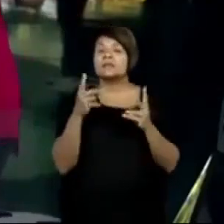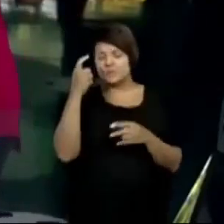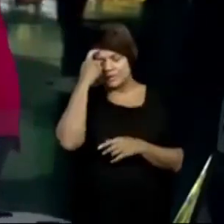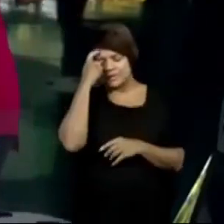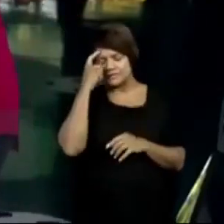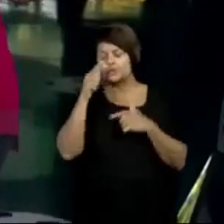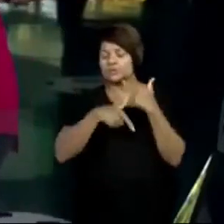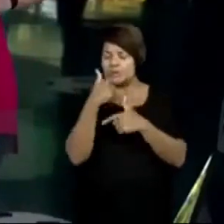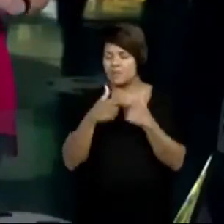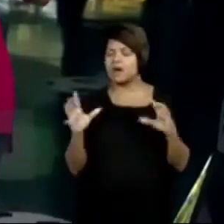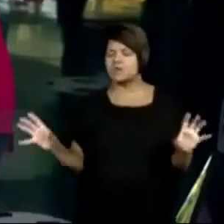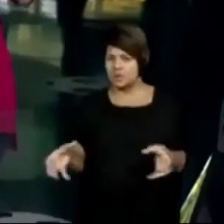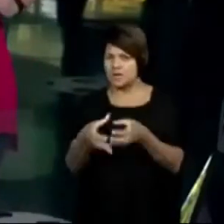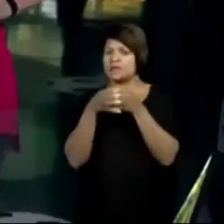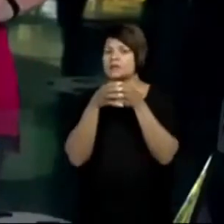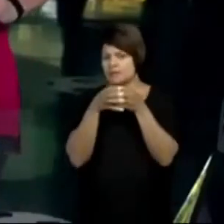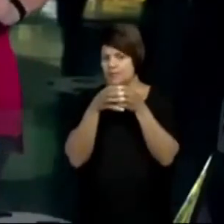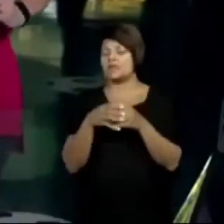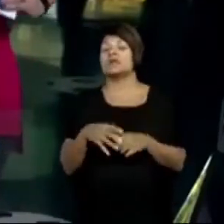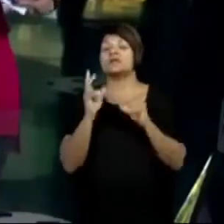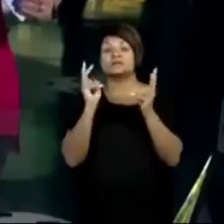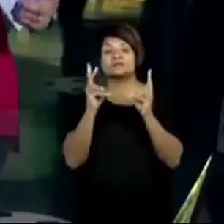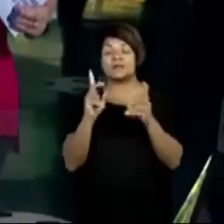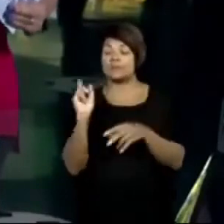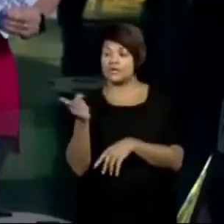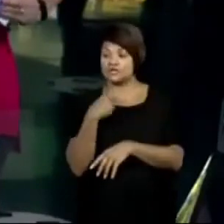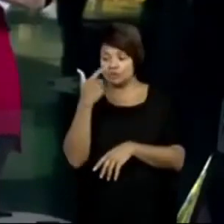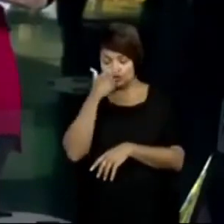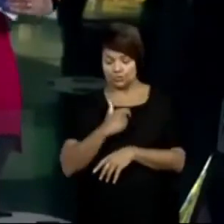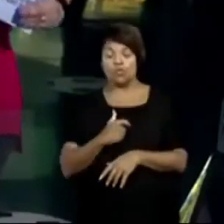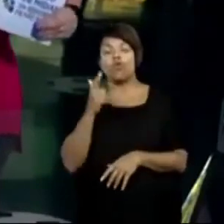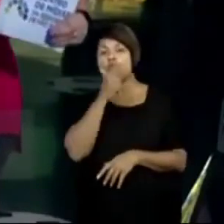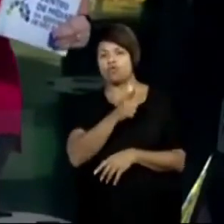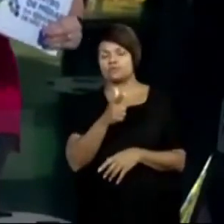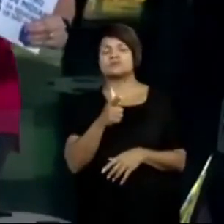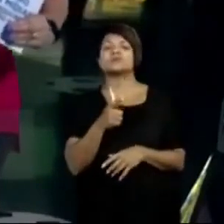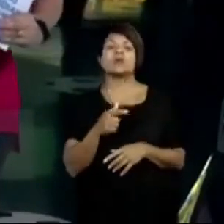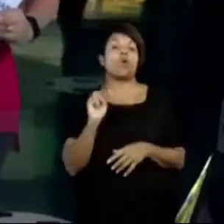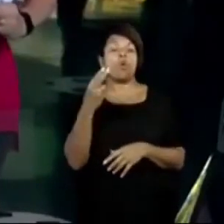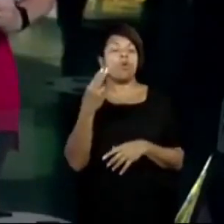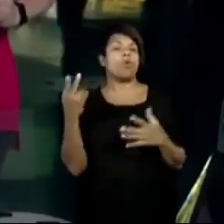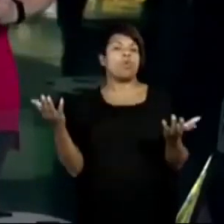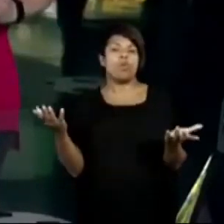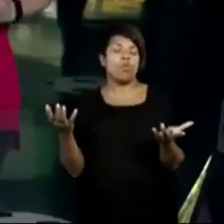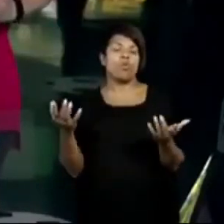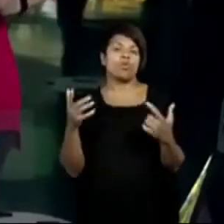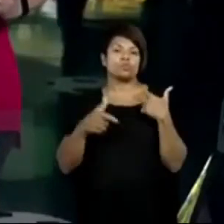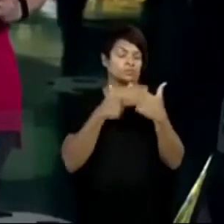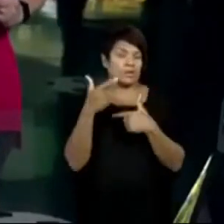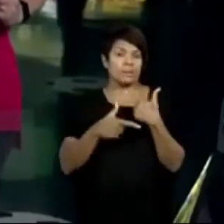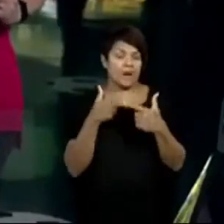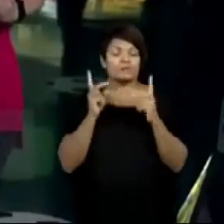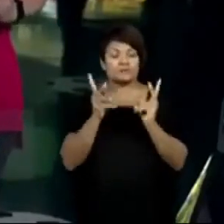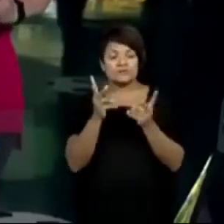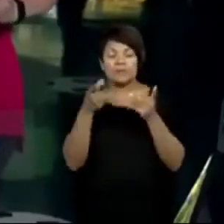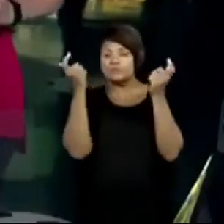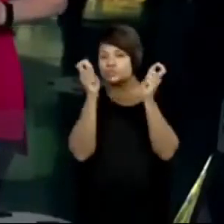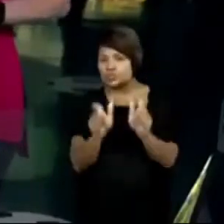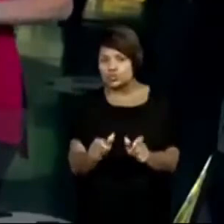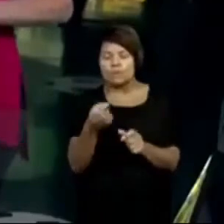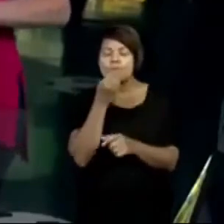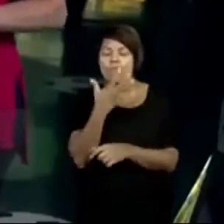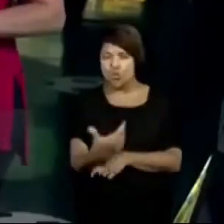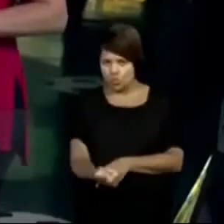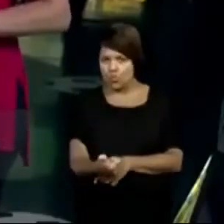equipe, para que a gente seja sempre bem sucedido, ou se não, que esse trabalho seja sempre bem estruturado, né?